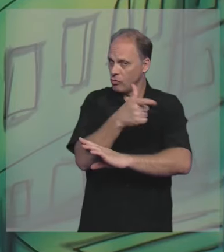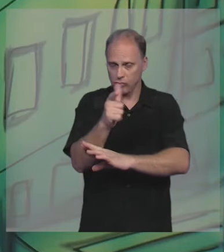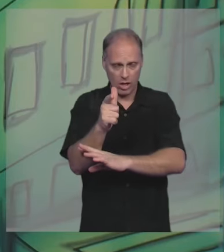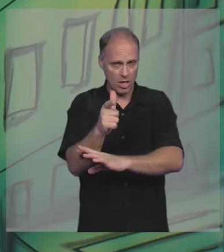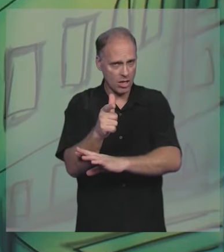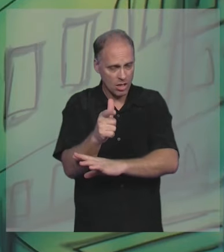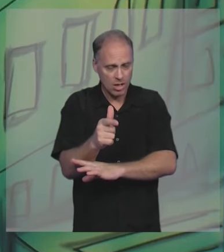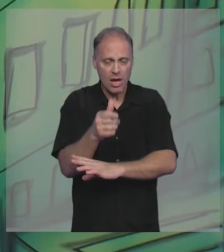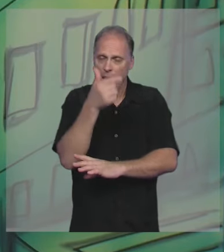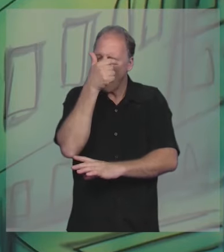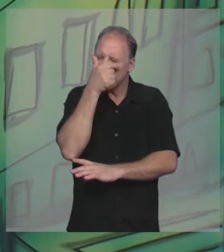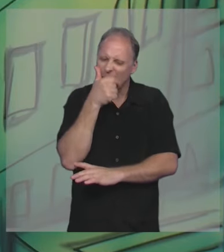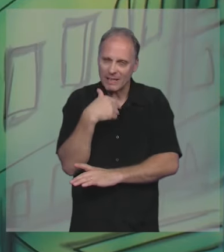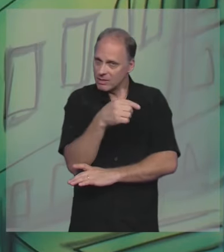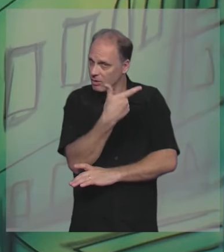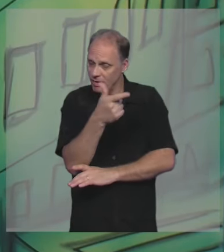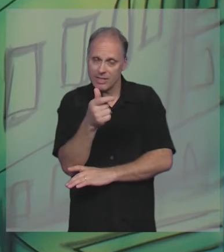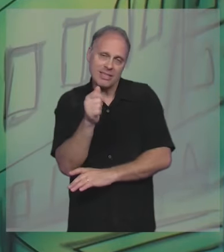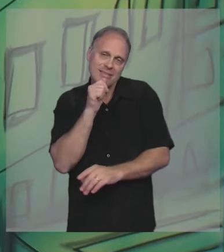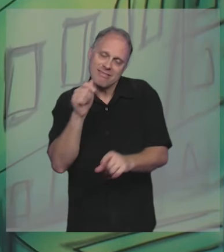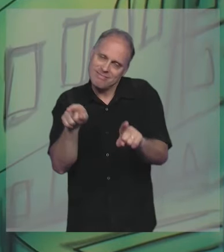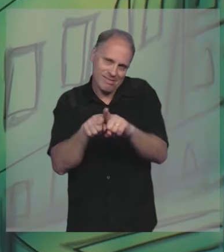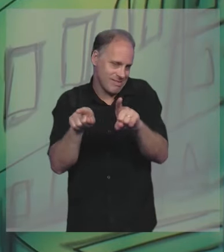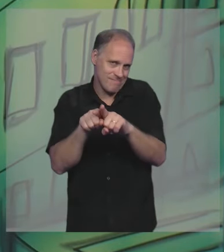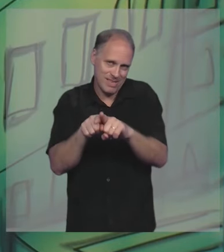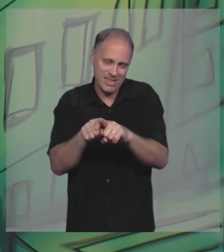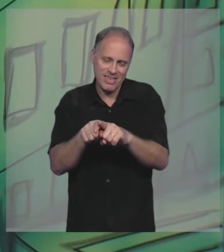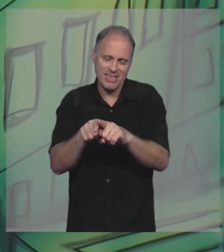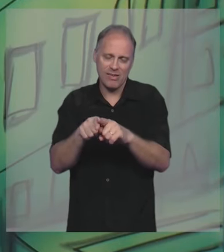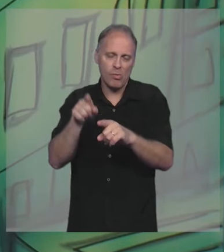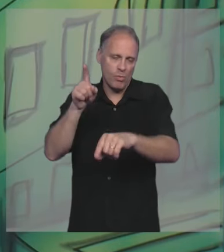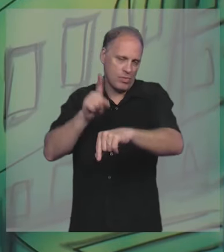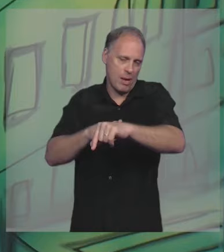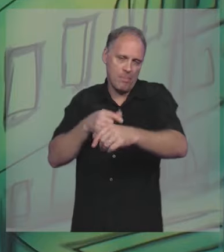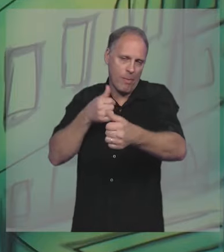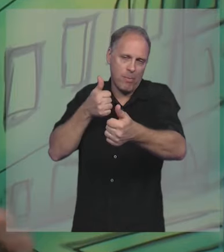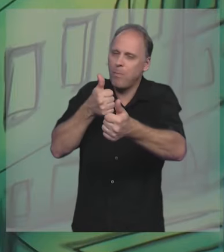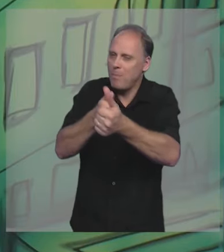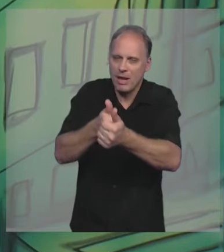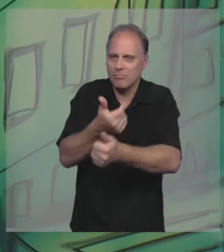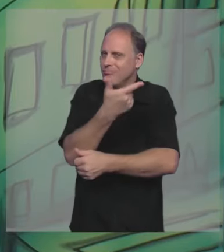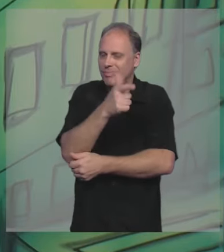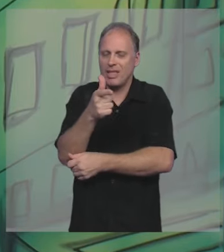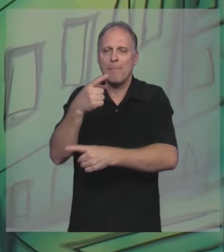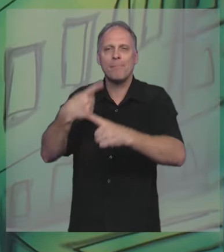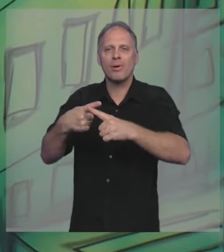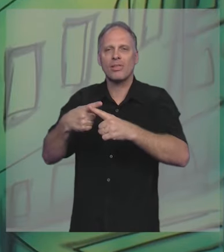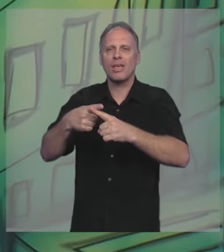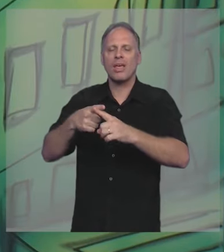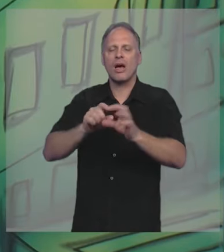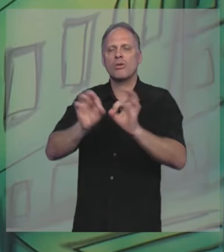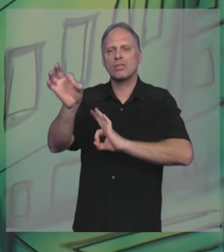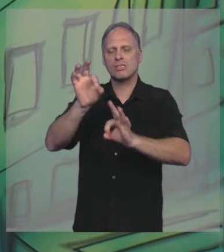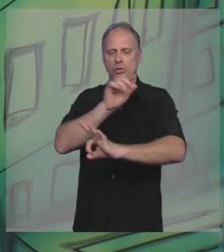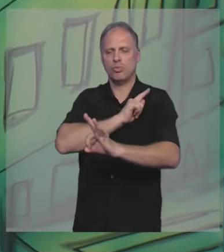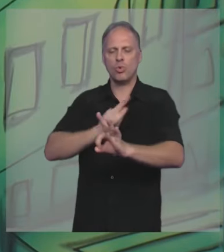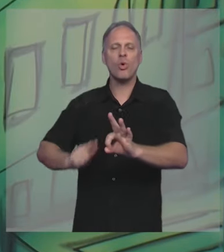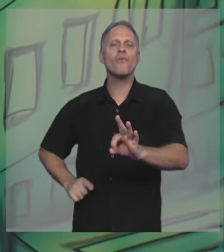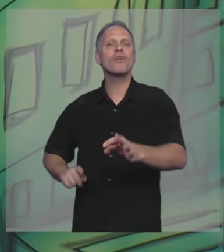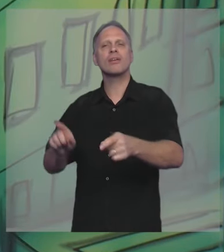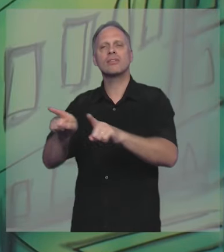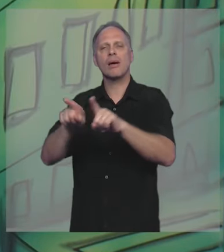tecnológica, né, e parece que não vamos ter a médio e longo prazo, porque agora as medidas do governo